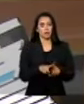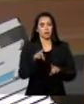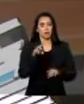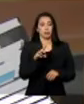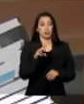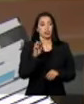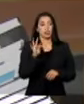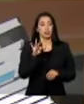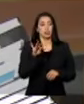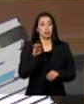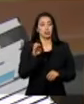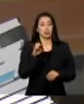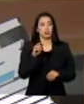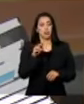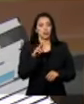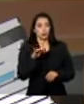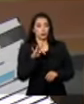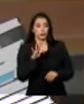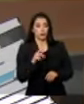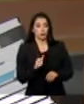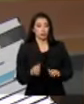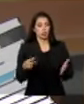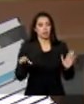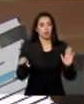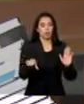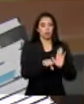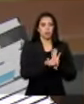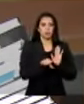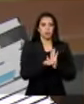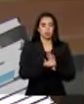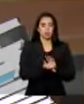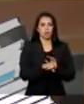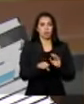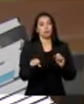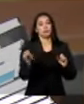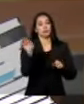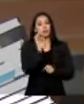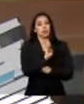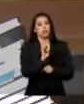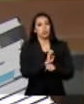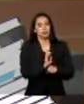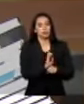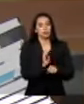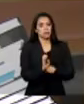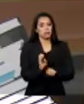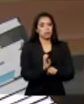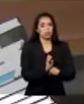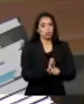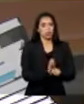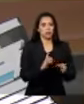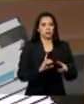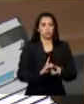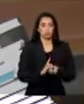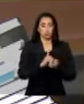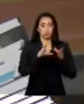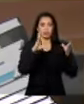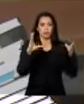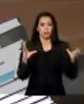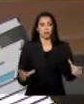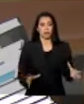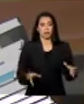delito consolidada em Estados democráticos, extrai-se a culpabilidade de